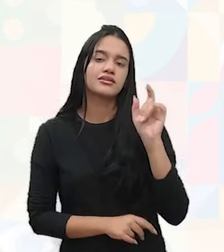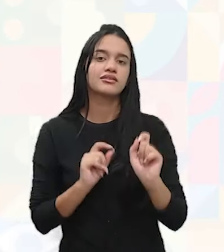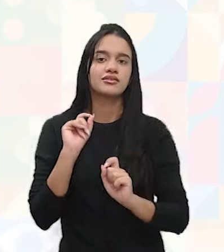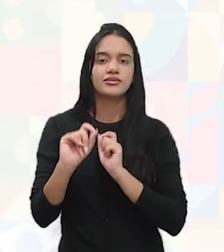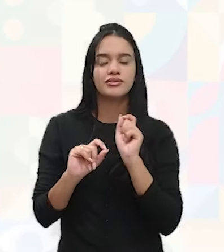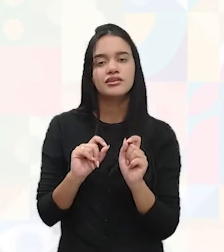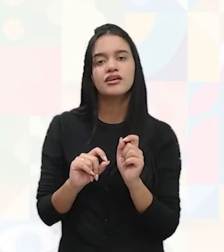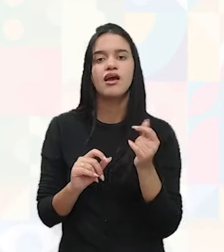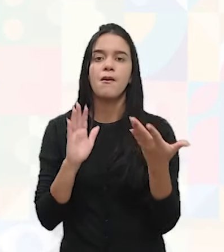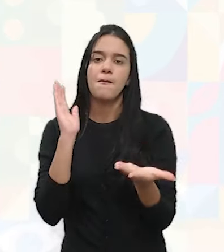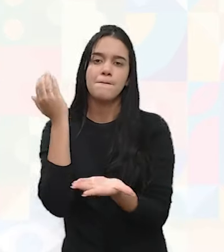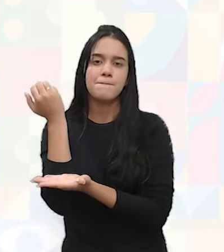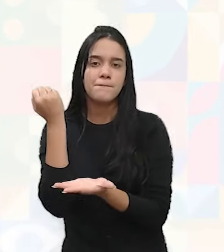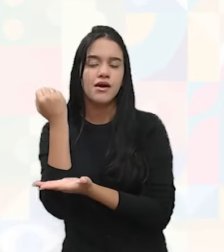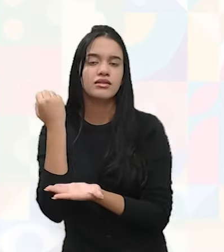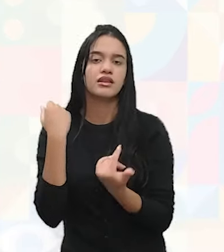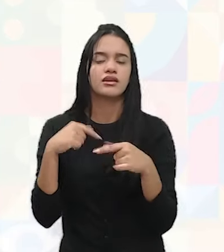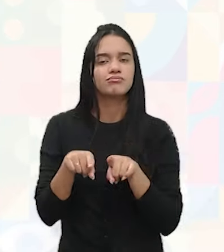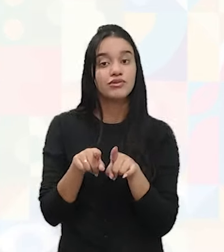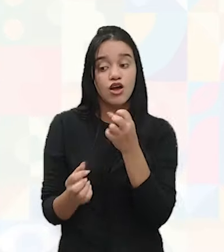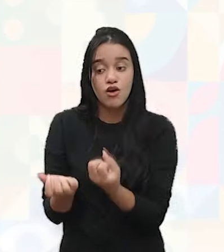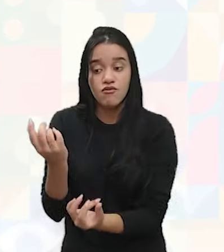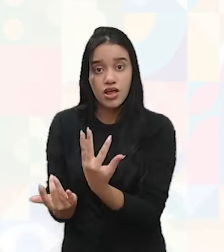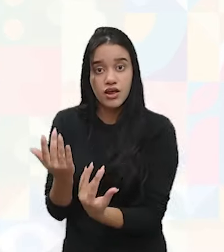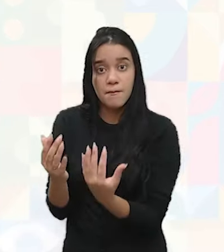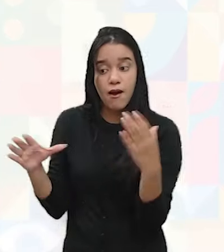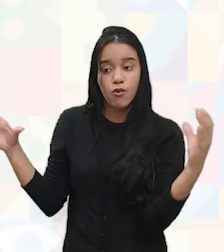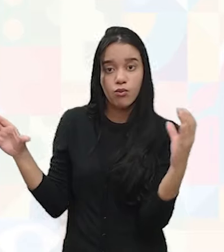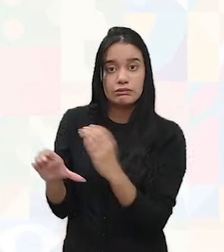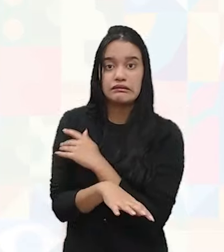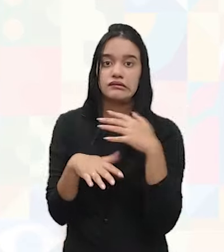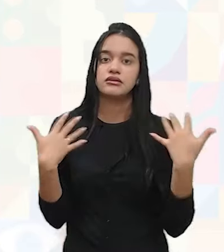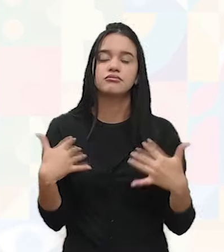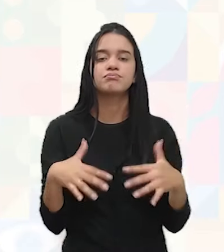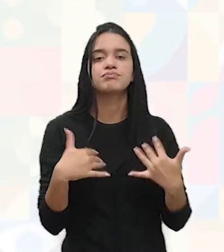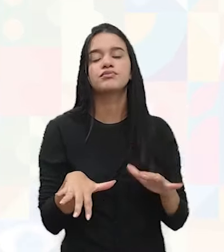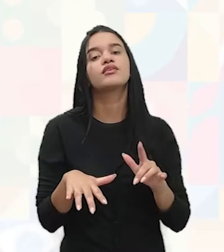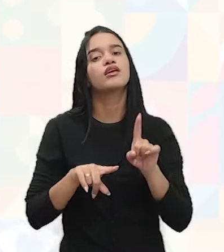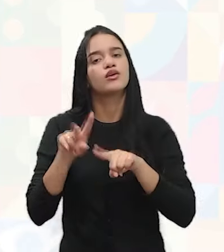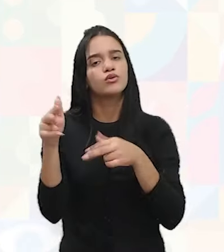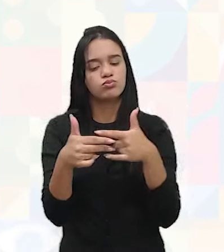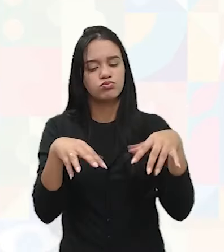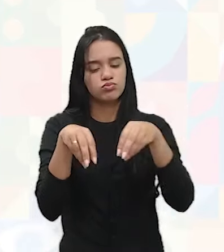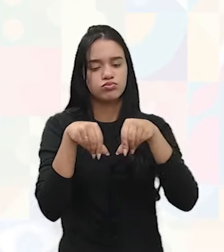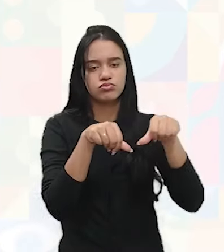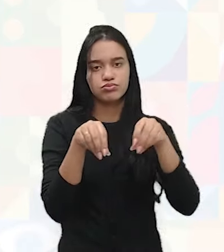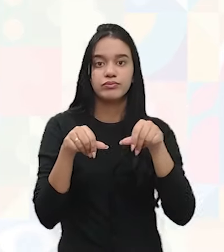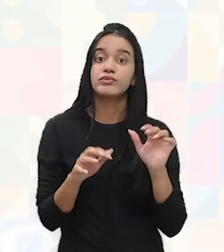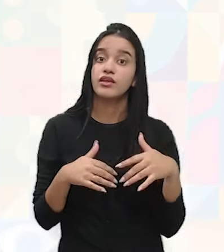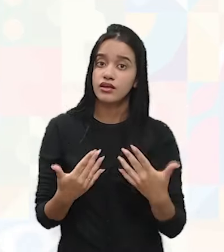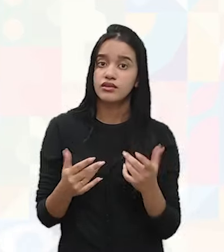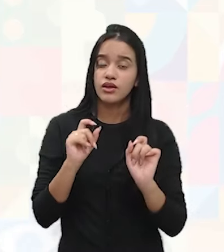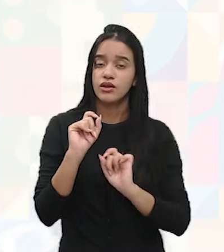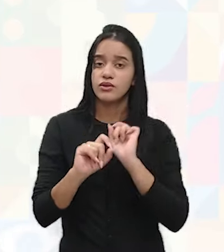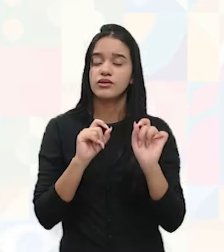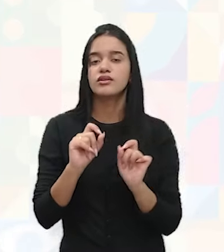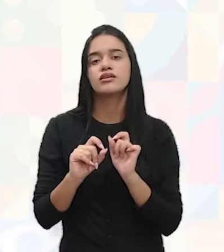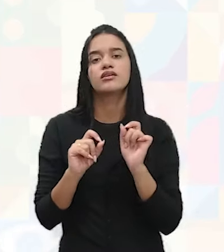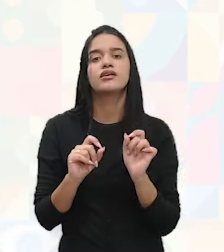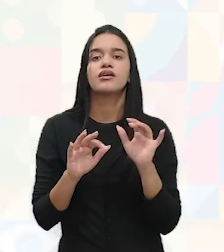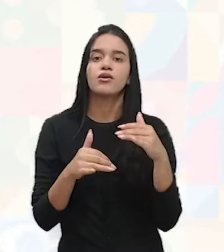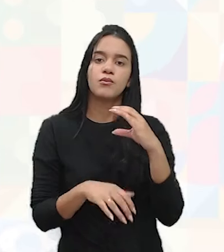ou uma madeira queimada ele vai queimar por completo e vai deixar resíduo então é classificado como a